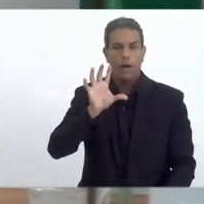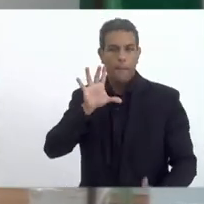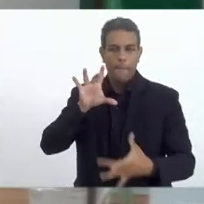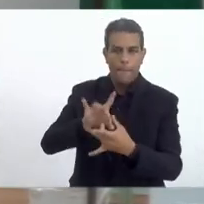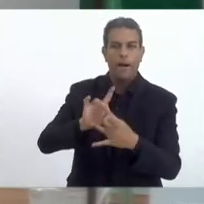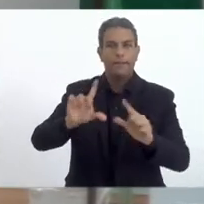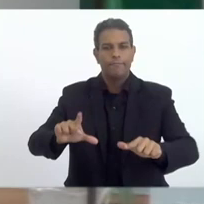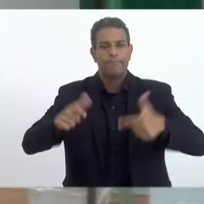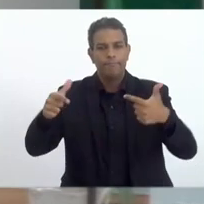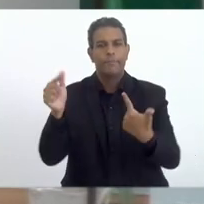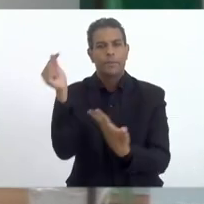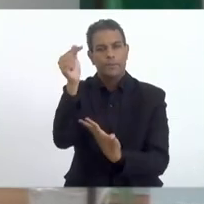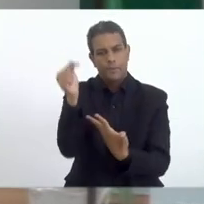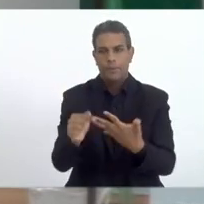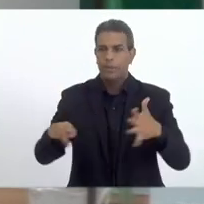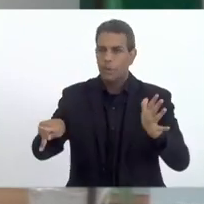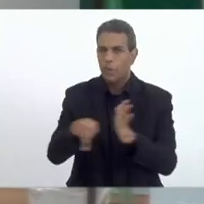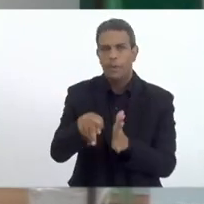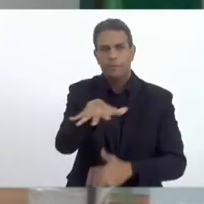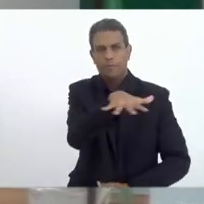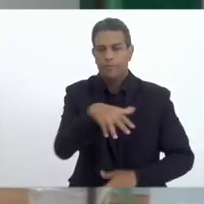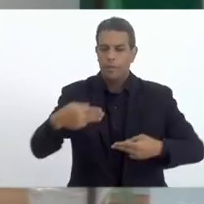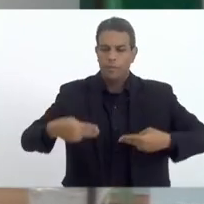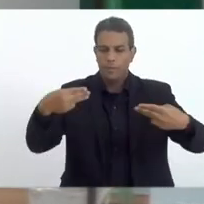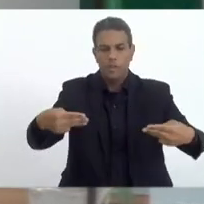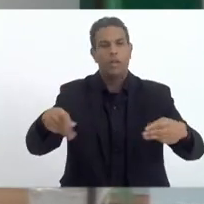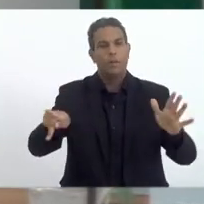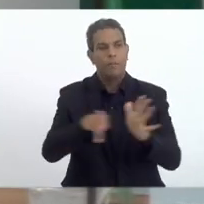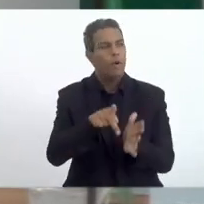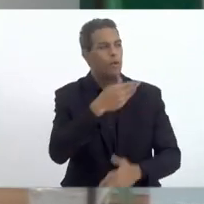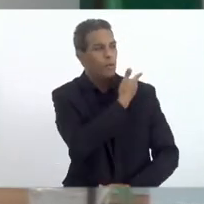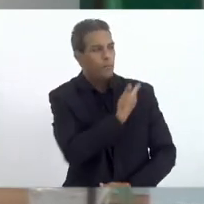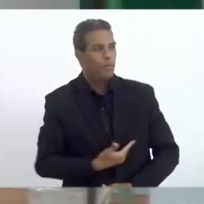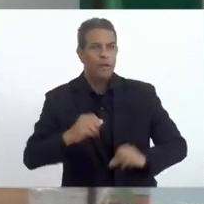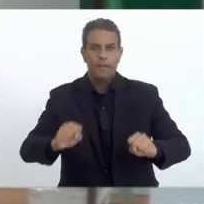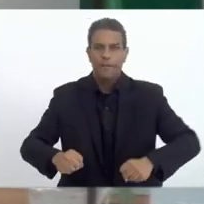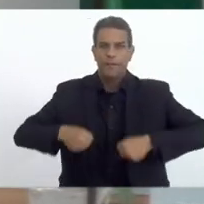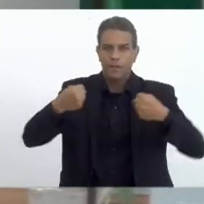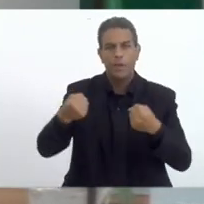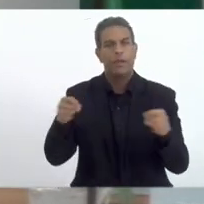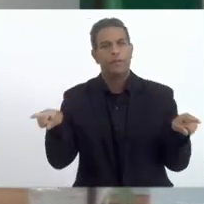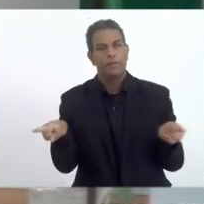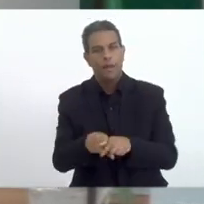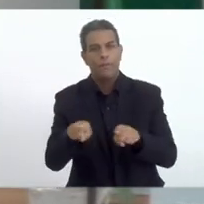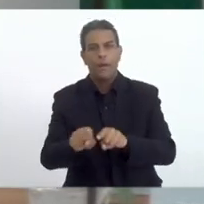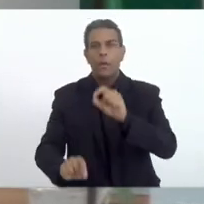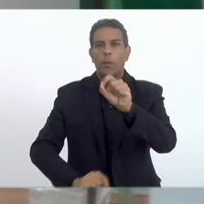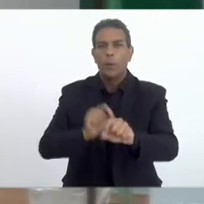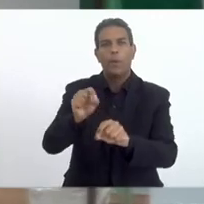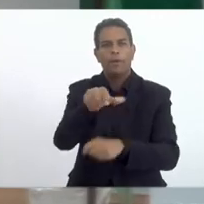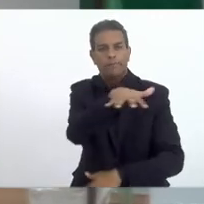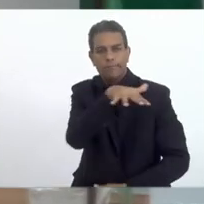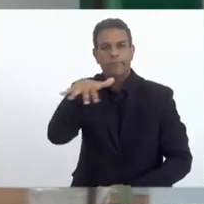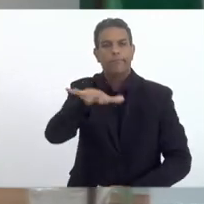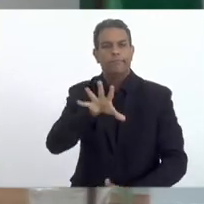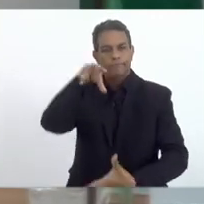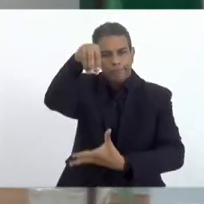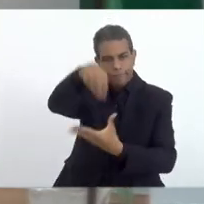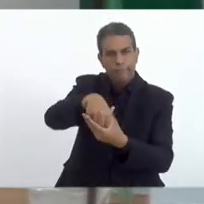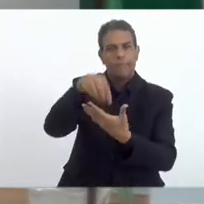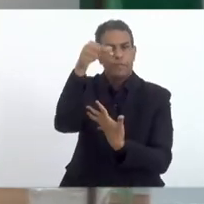poder judiciário, o Ministério Público, a Defensoria e, por